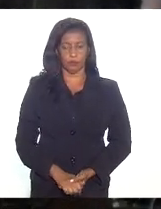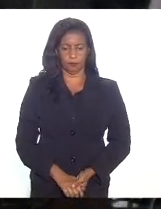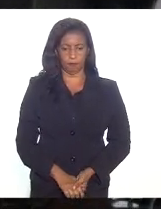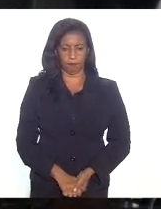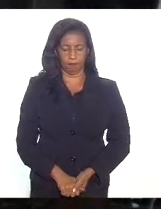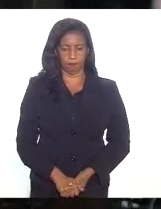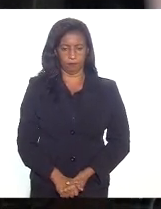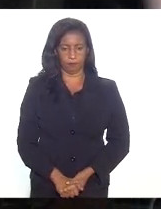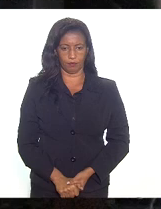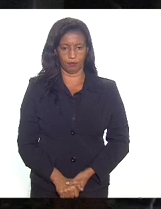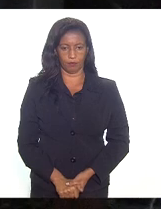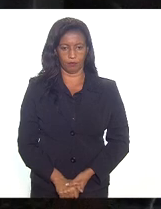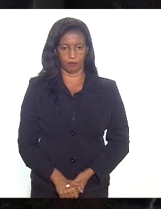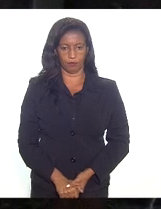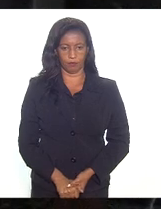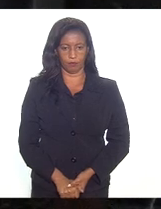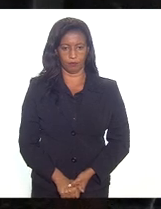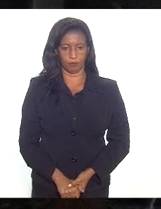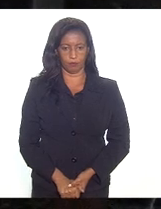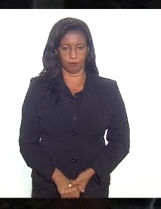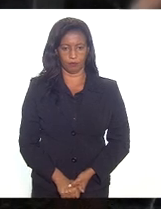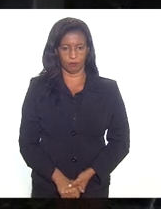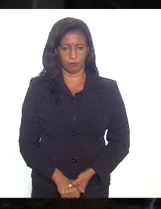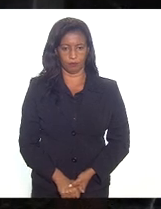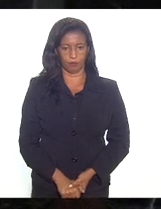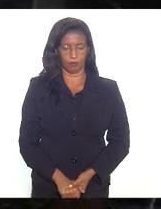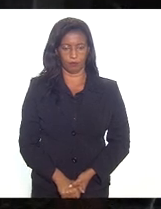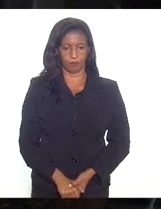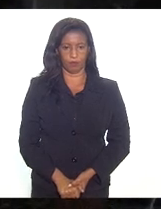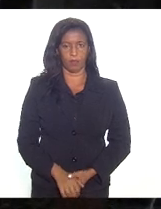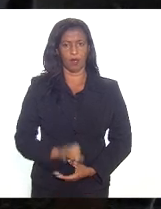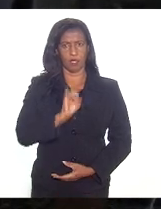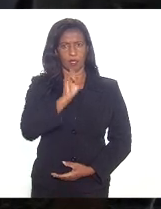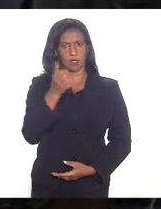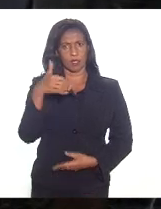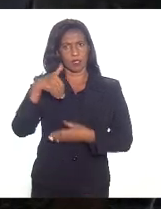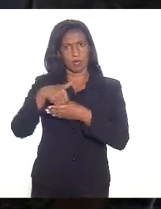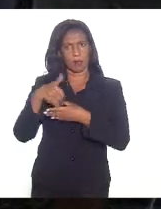Deputado Anderson, se Vossa Excelência quiser usar o microfone de aparte,